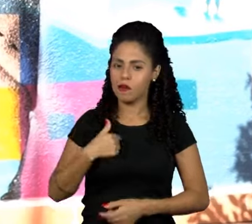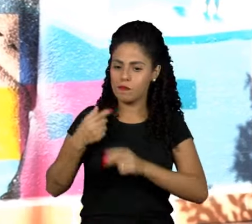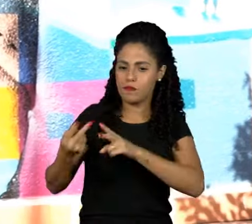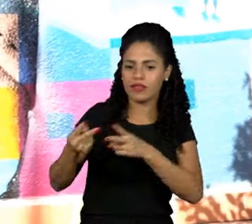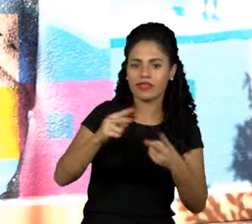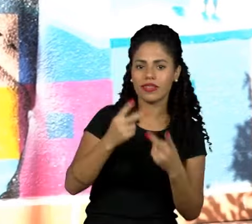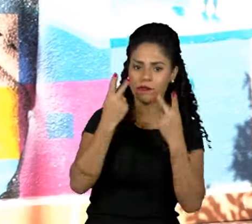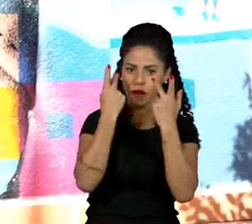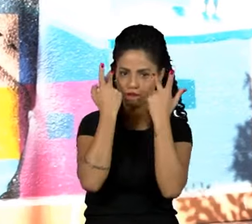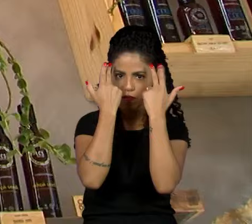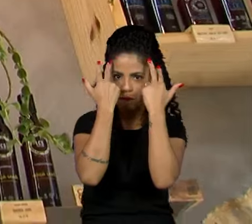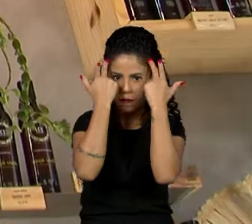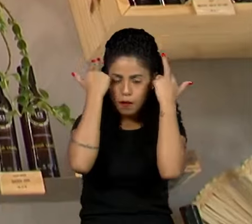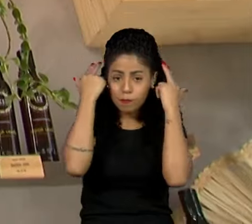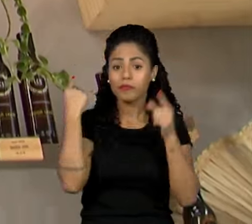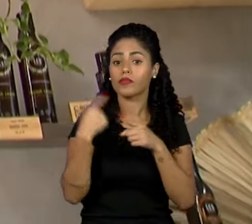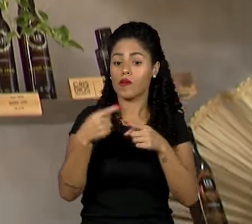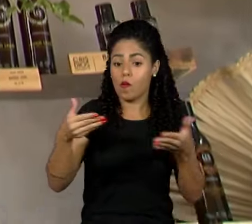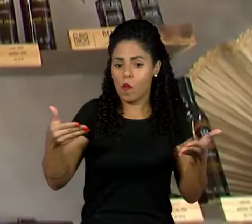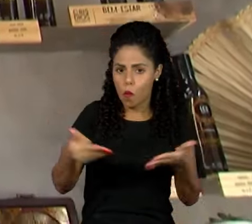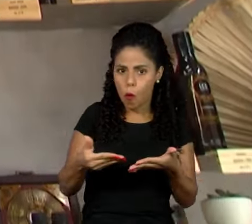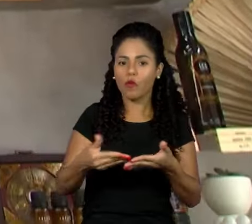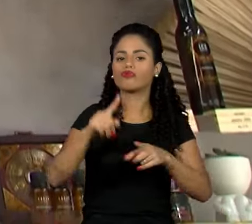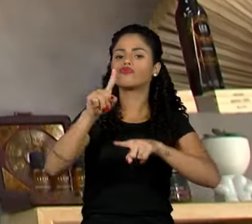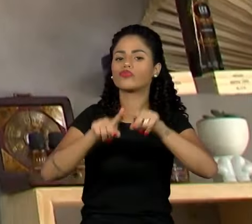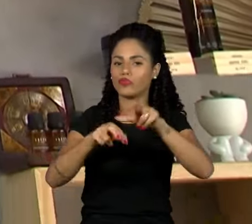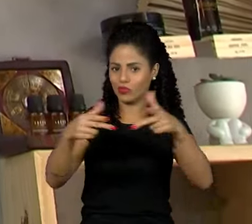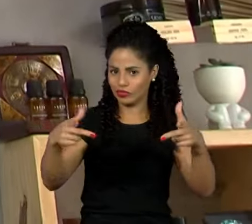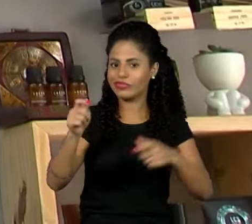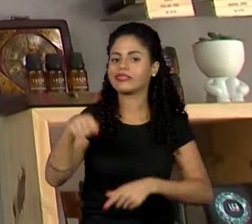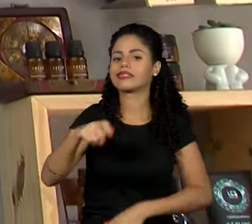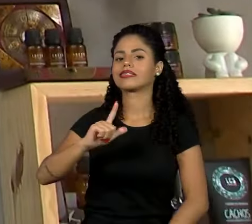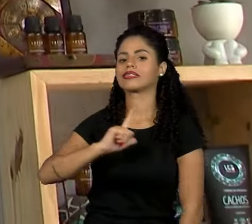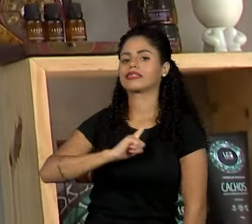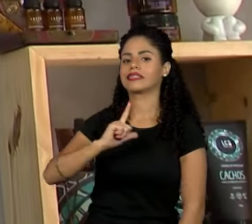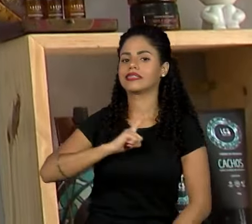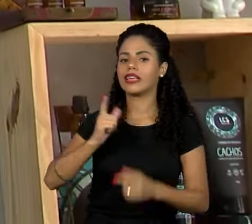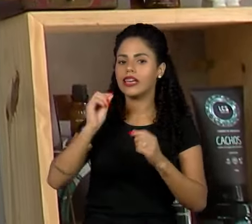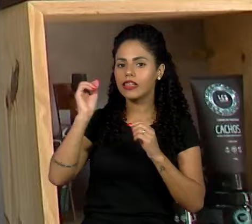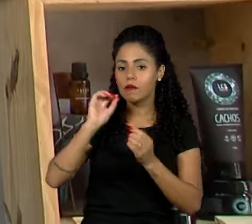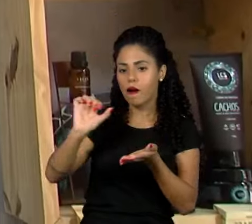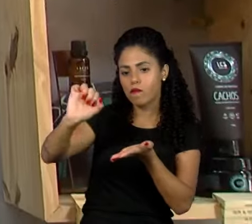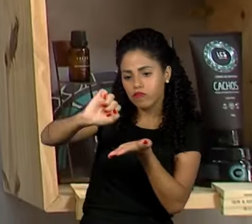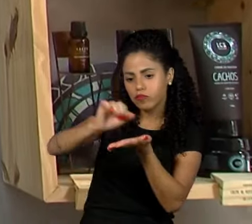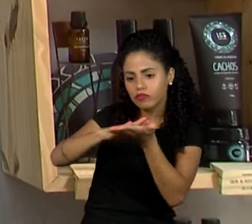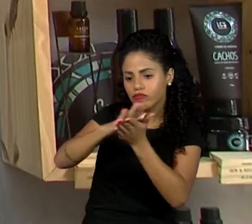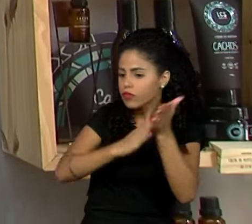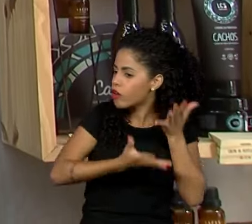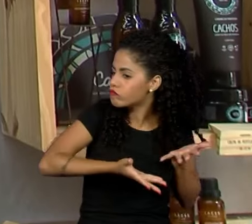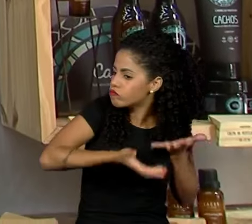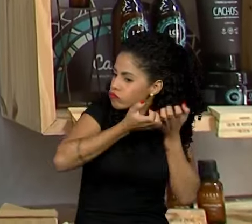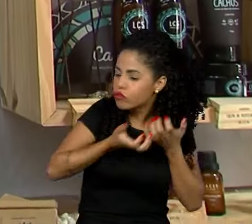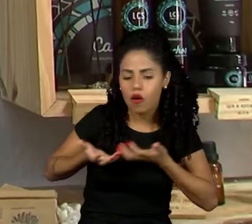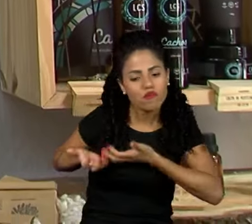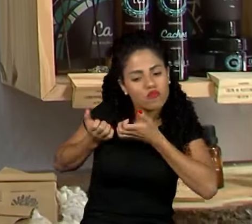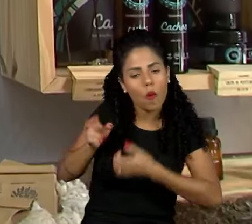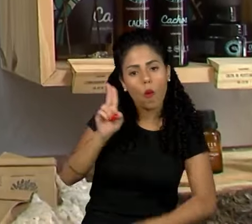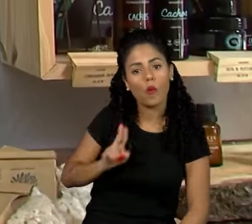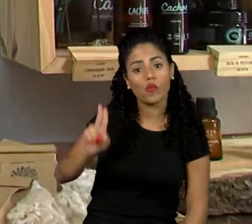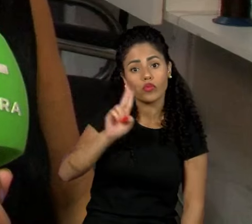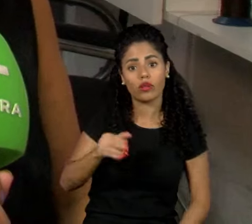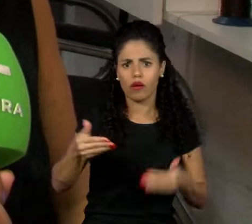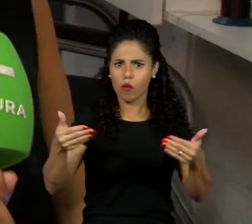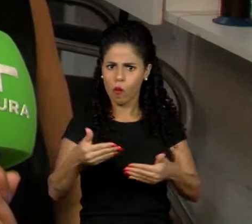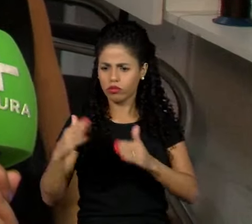alguns anos, porque hoje em dia eu consigo ter produtos que se dão super bem com o meu cabelo. Não é porque a gente mora numa